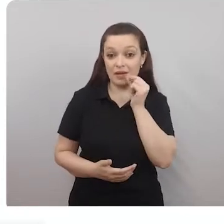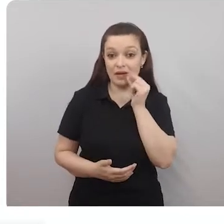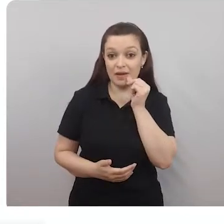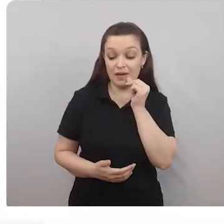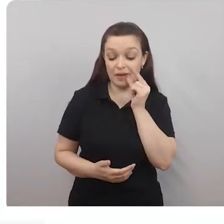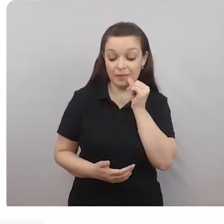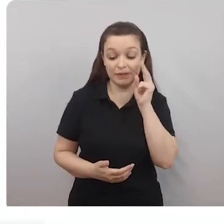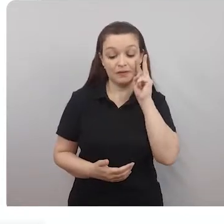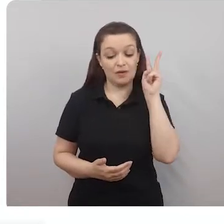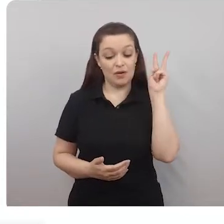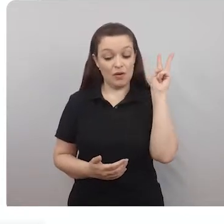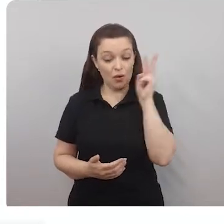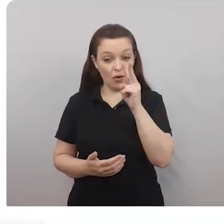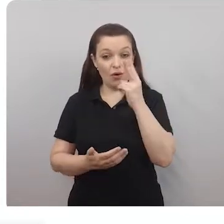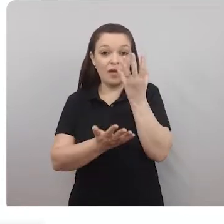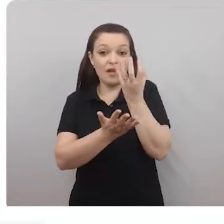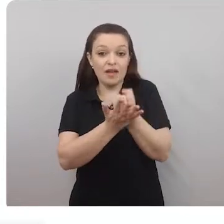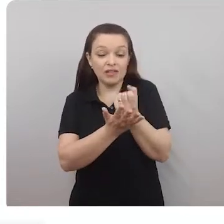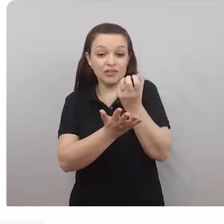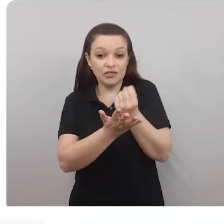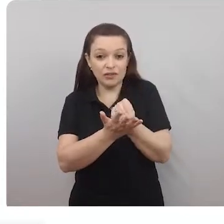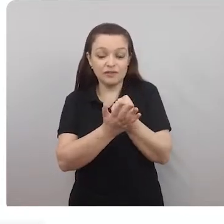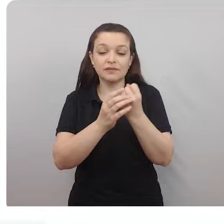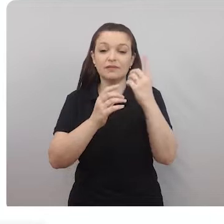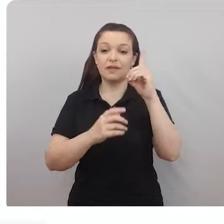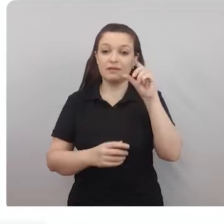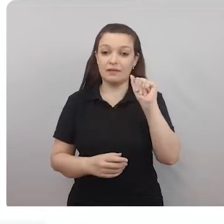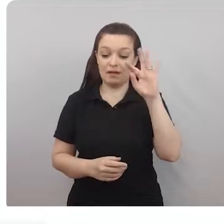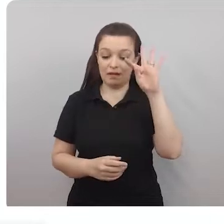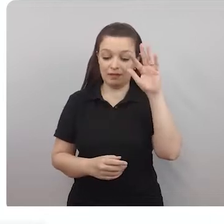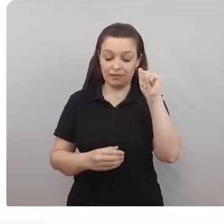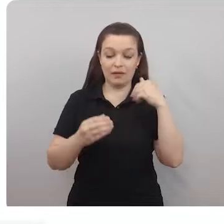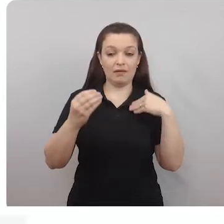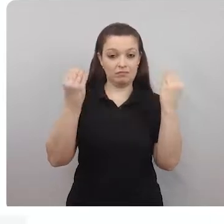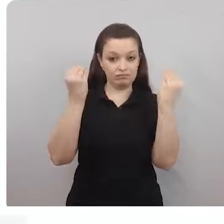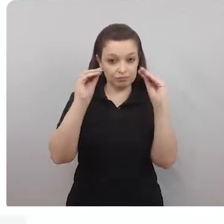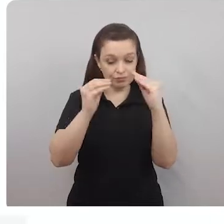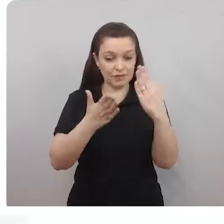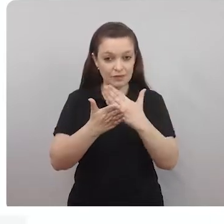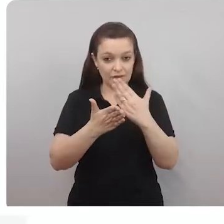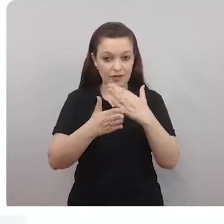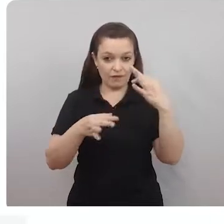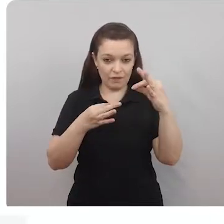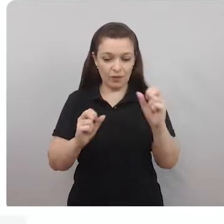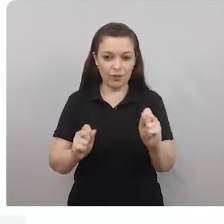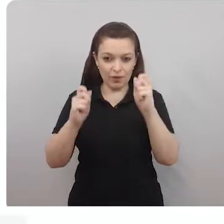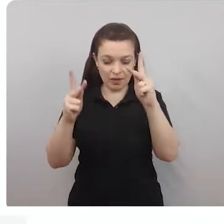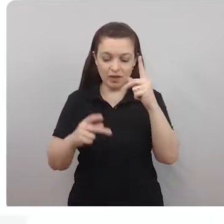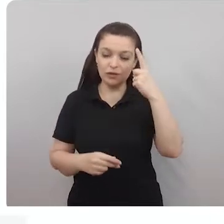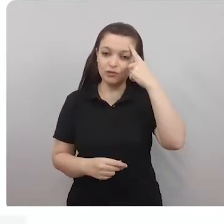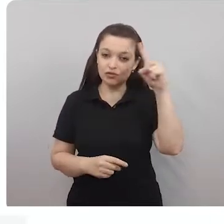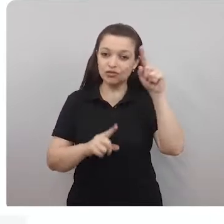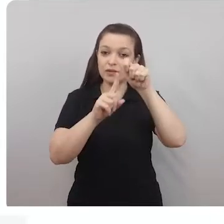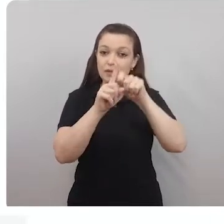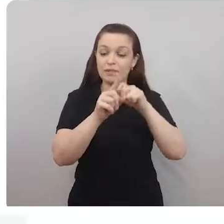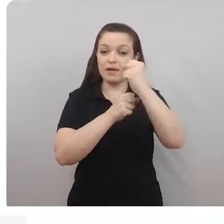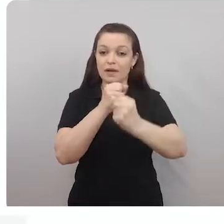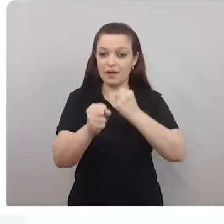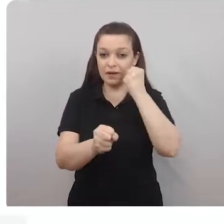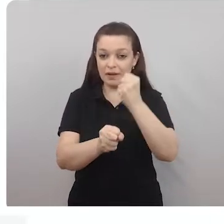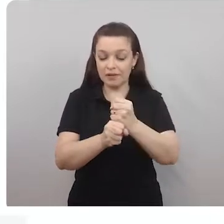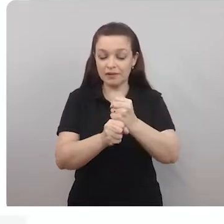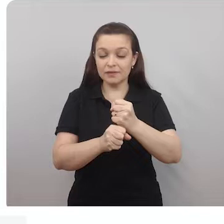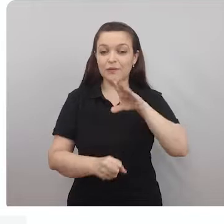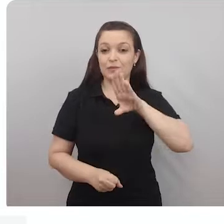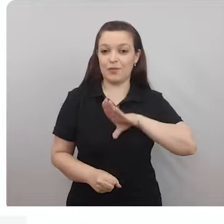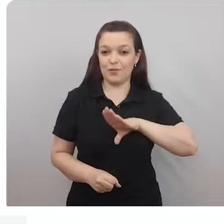lápis, peguem então e registrem a data de hoje no caderno ou na folha. O dia, o mês e o